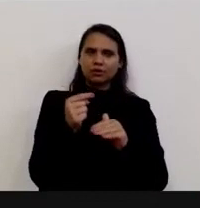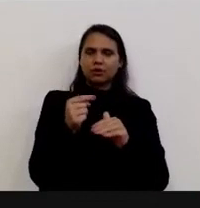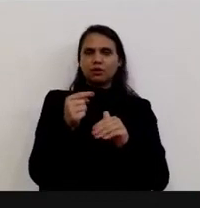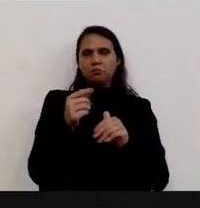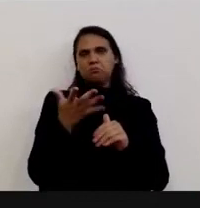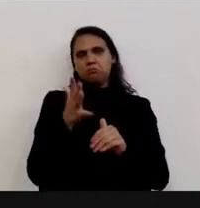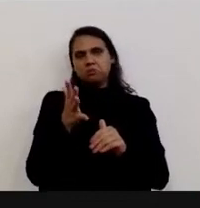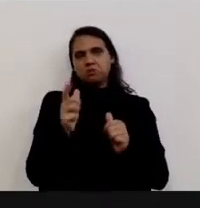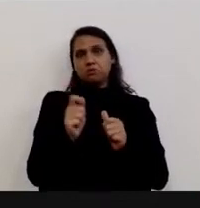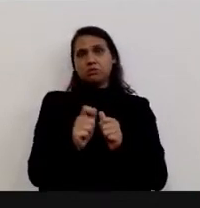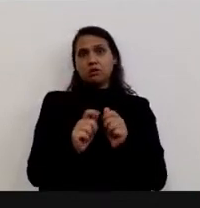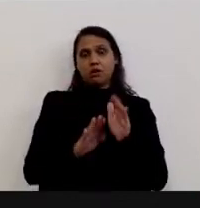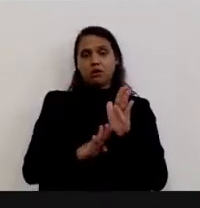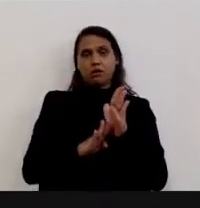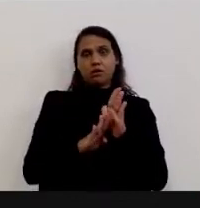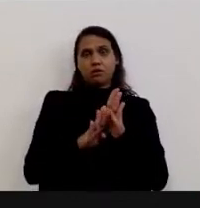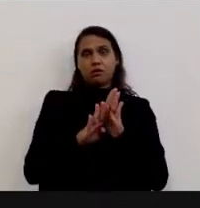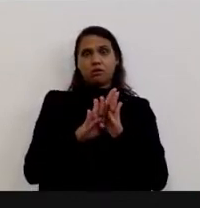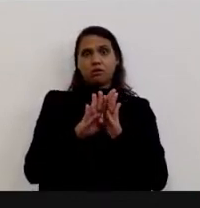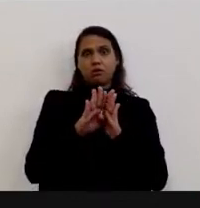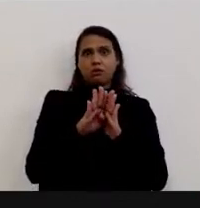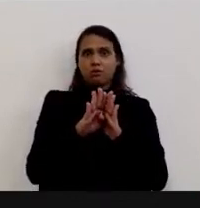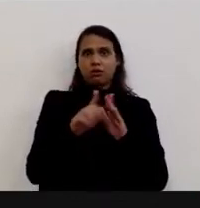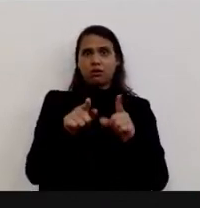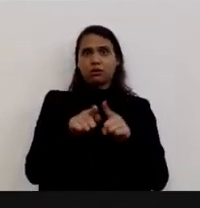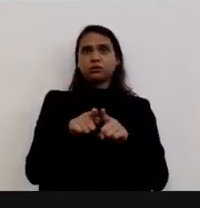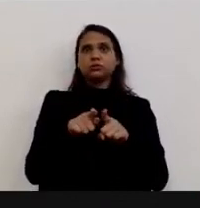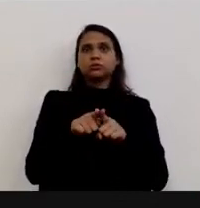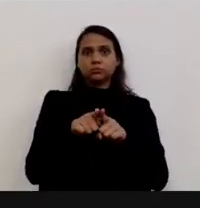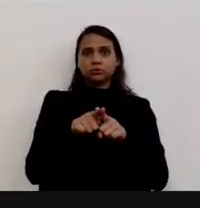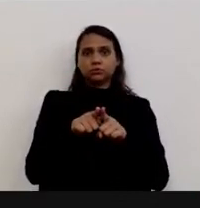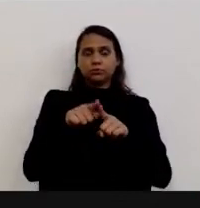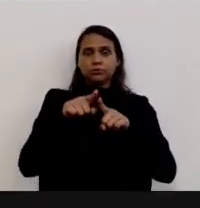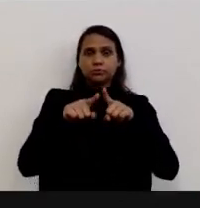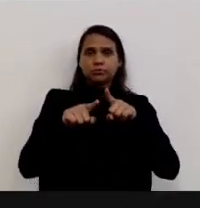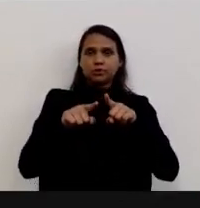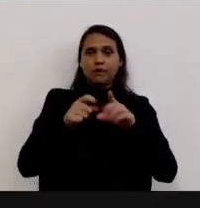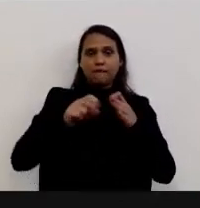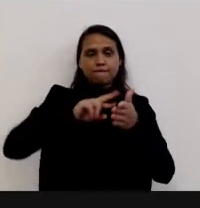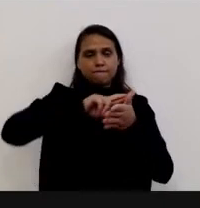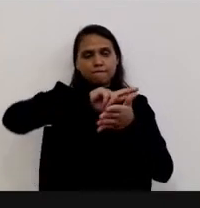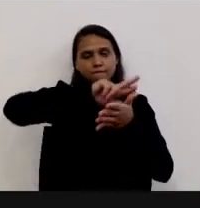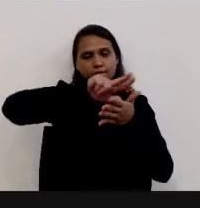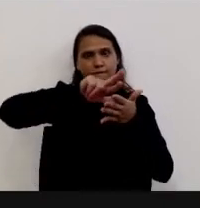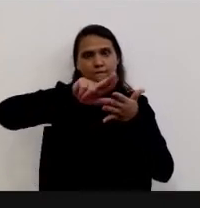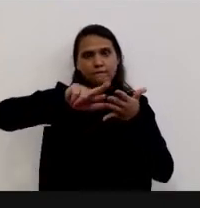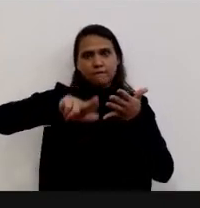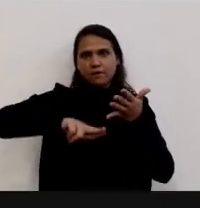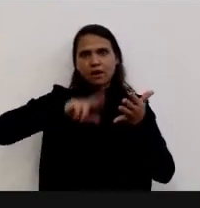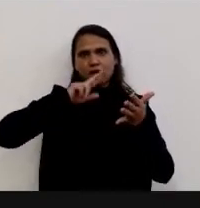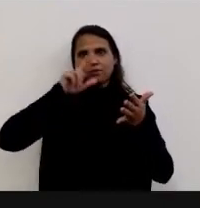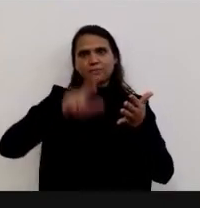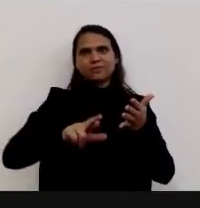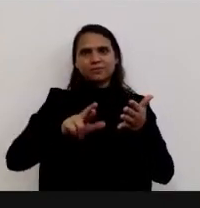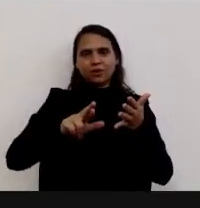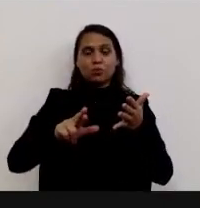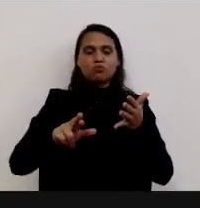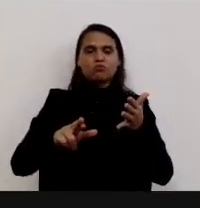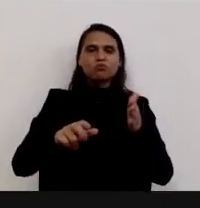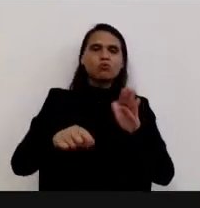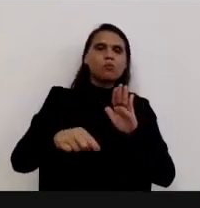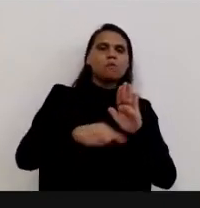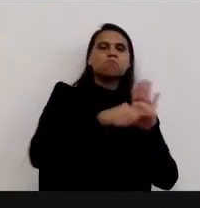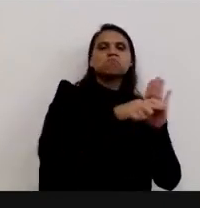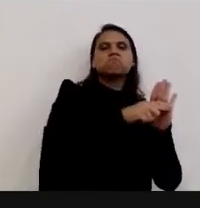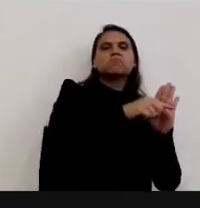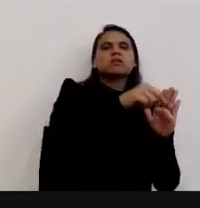alta e um range, né? uma diversidade muito grande nos resultados. Você vê que chegar no mínimo de 8 e no